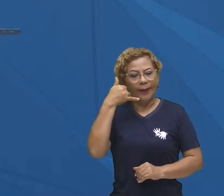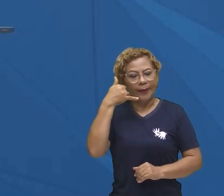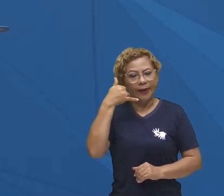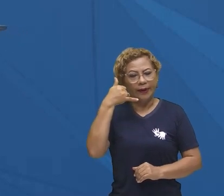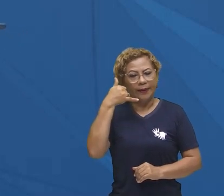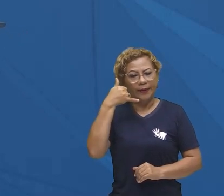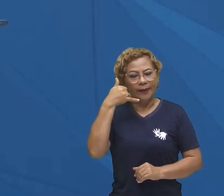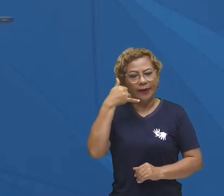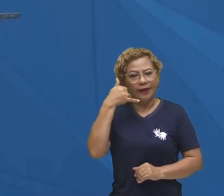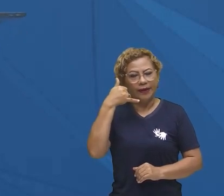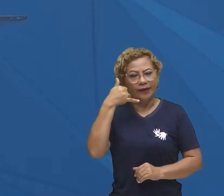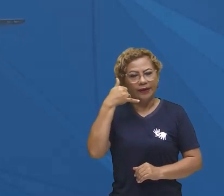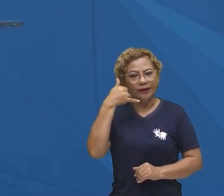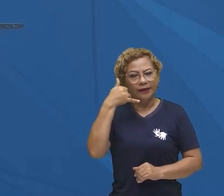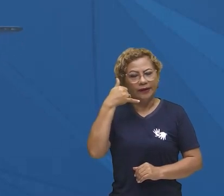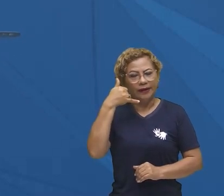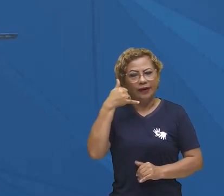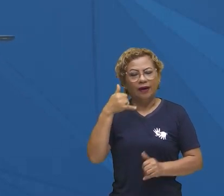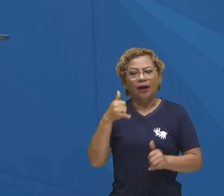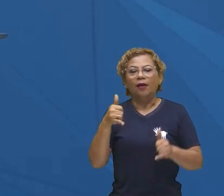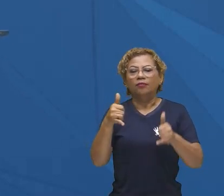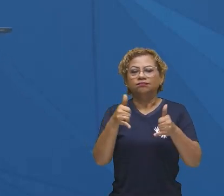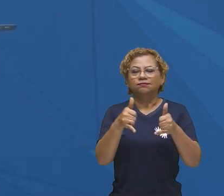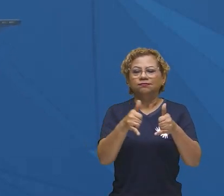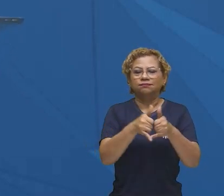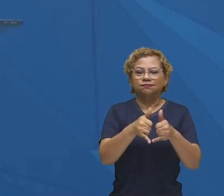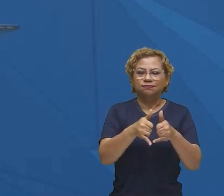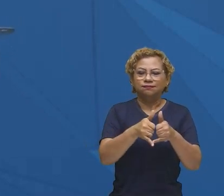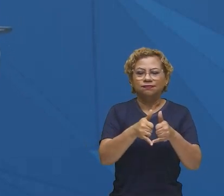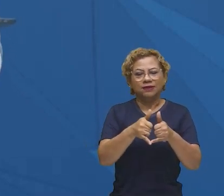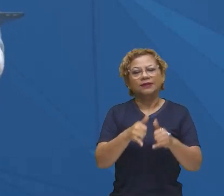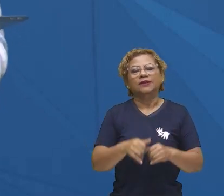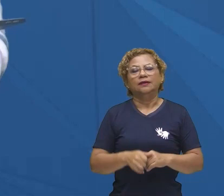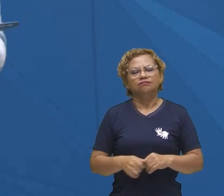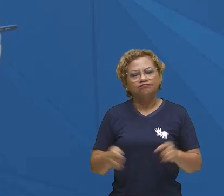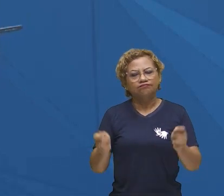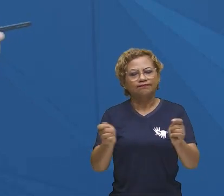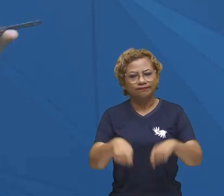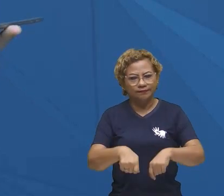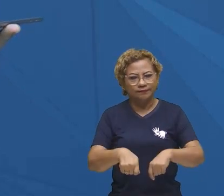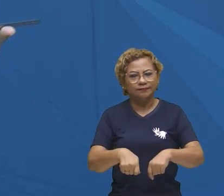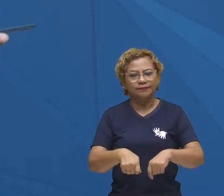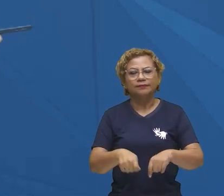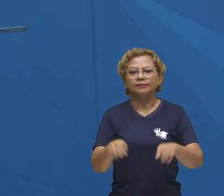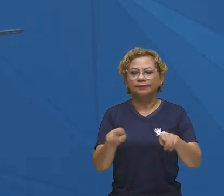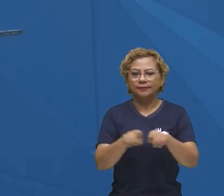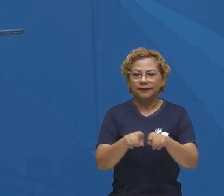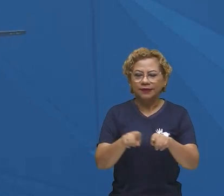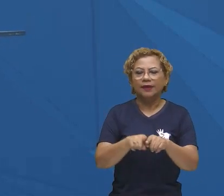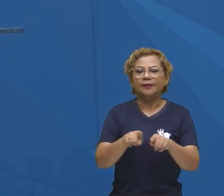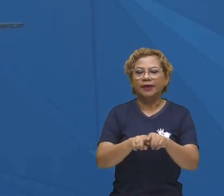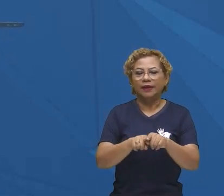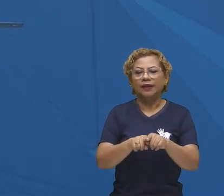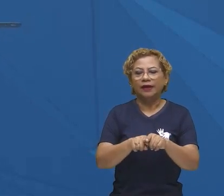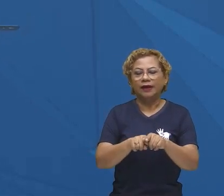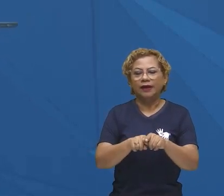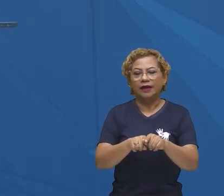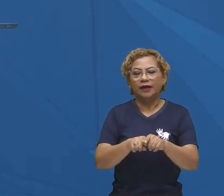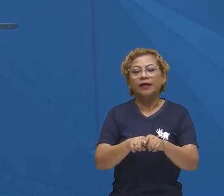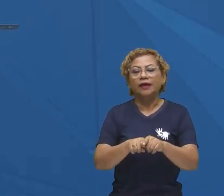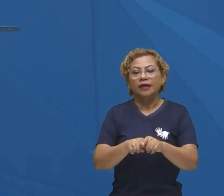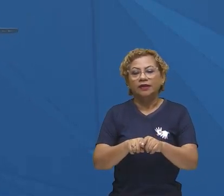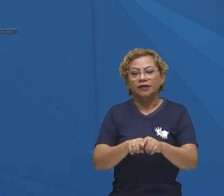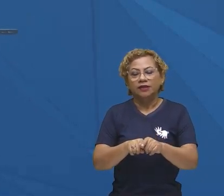por localização dos outros celulares do motorista, a possibilidade de rastrear aquele que está mais próximo. Então